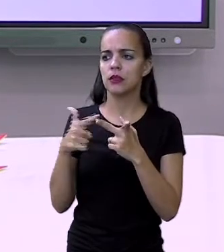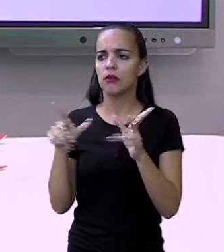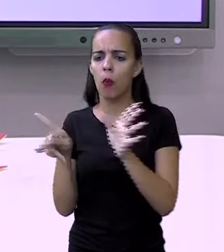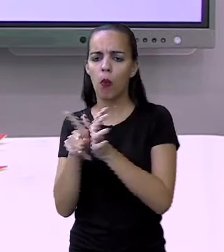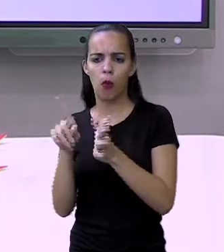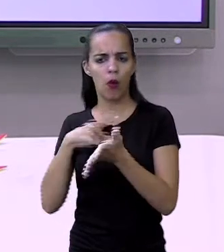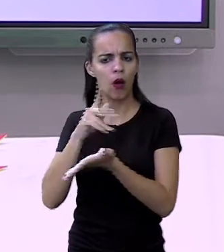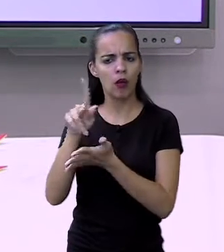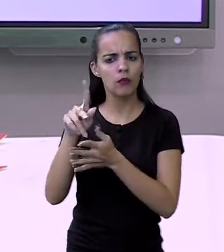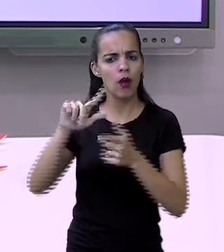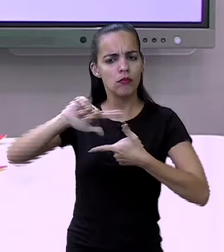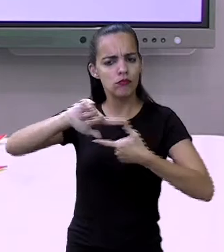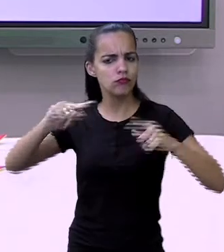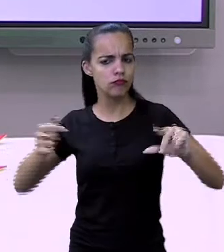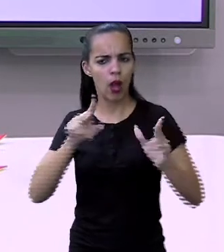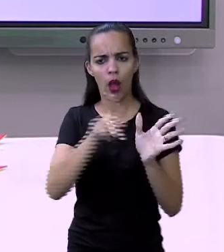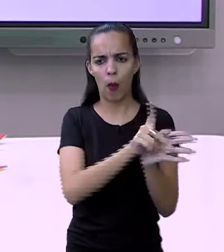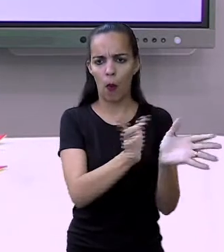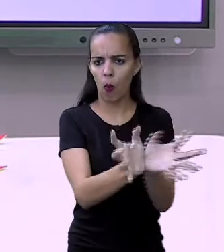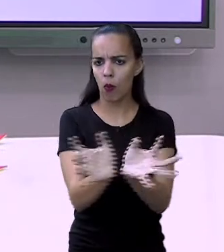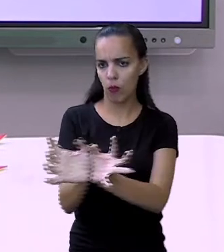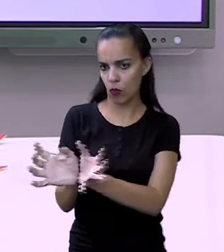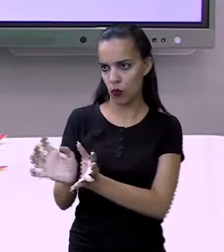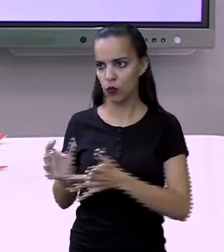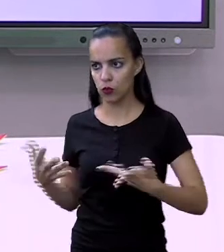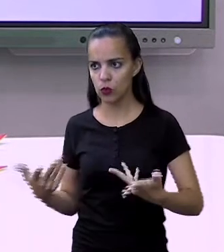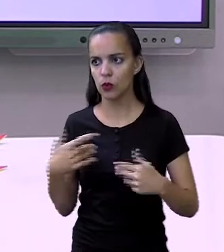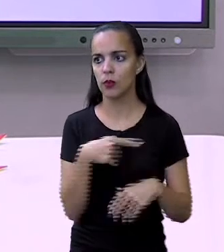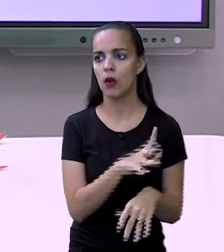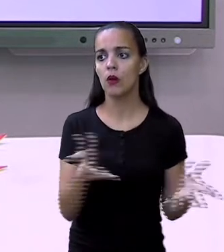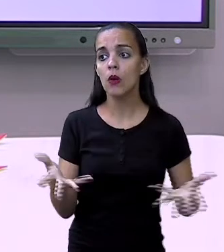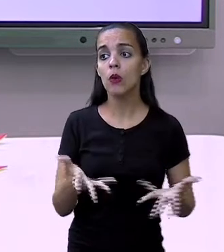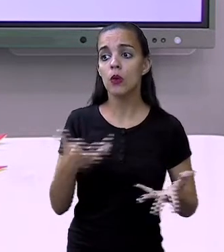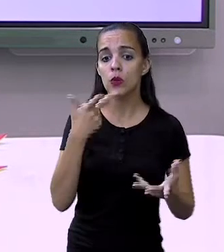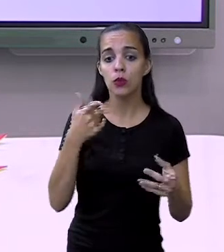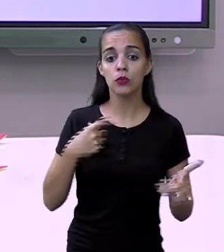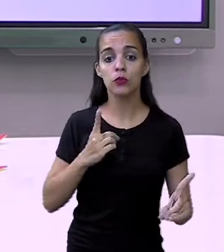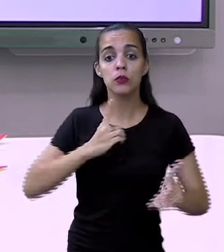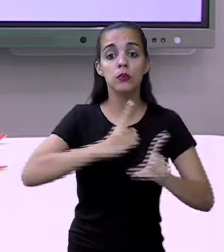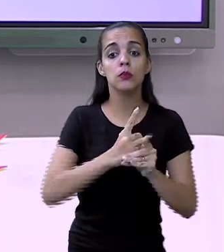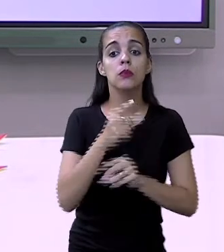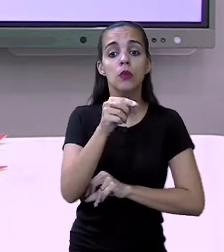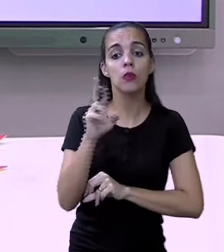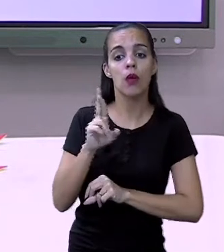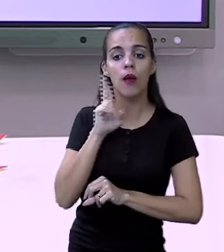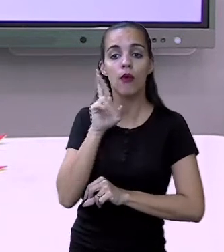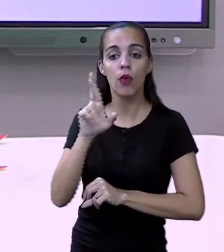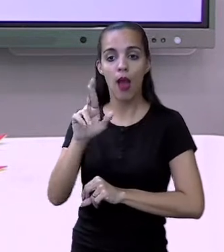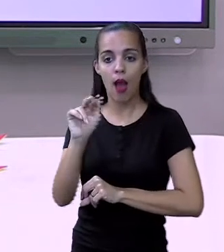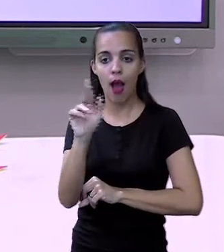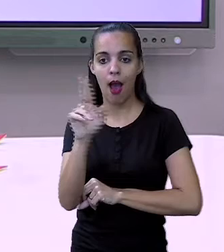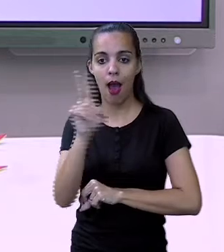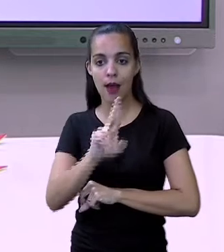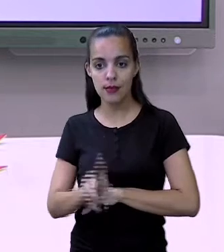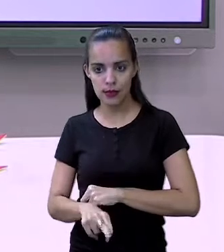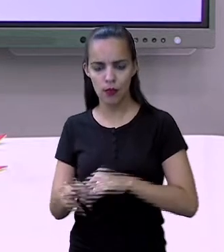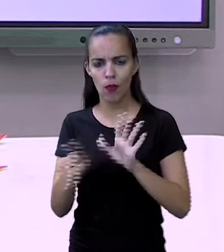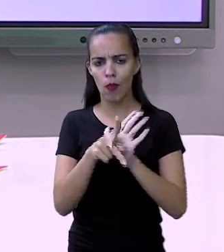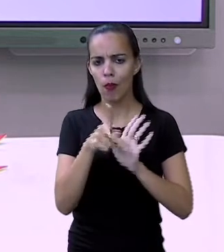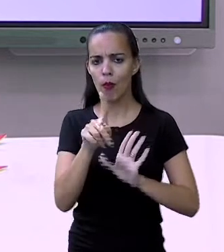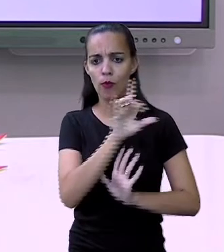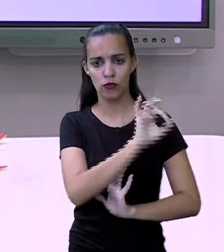assim sucessivamente. Mas nós sempre vamos encontrar a razão de proporcionalidade. No caso dos